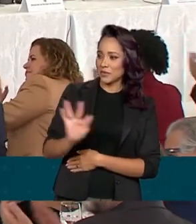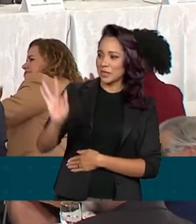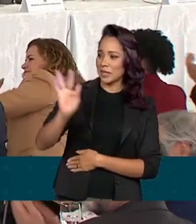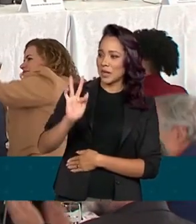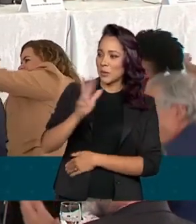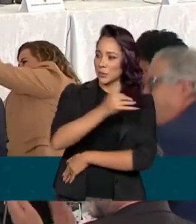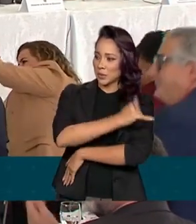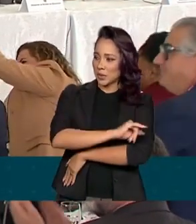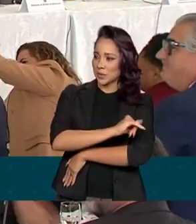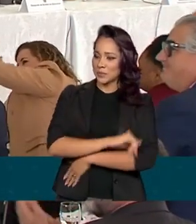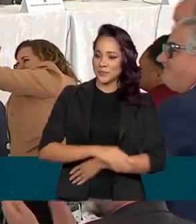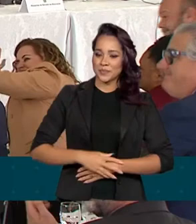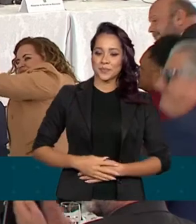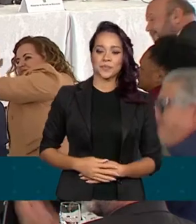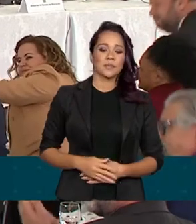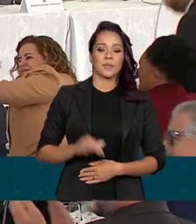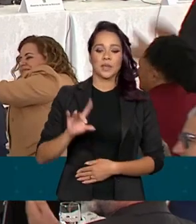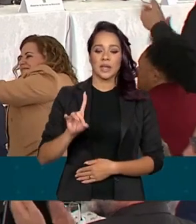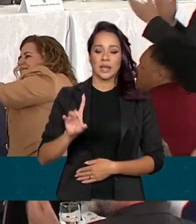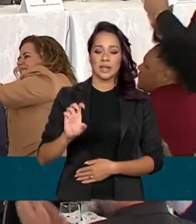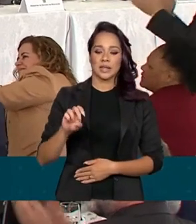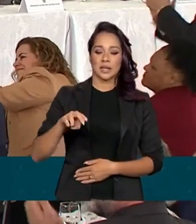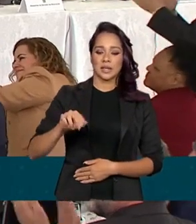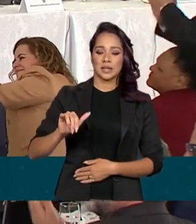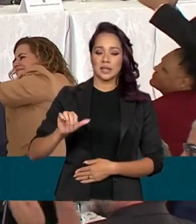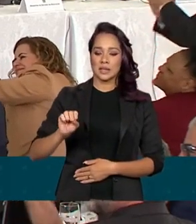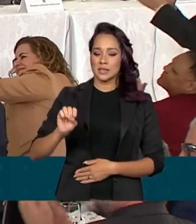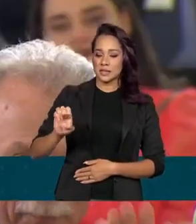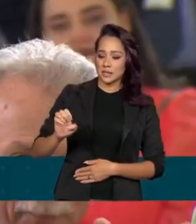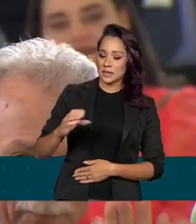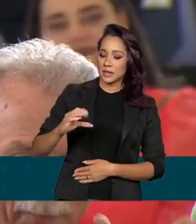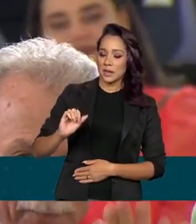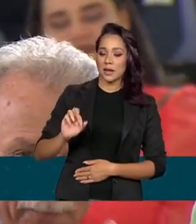Rio de Janeiro, Denise Carvalho,